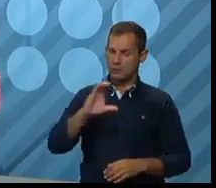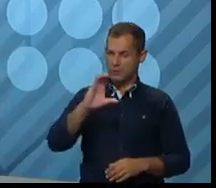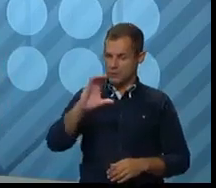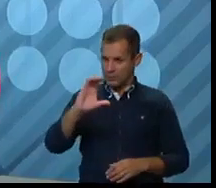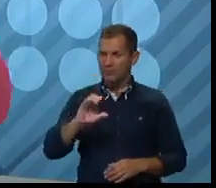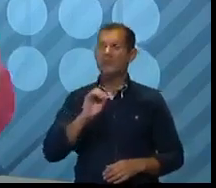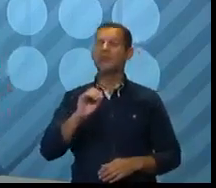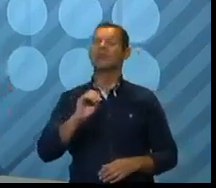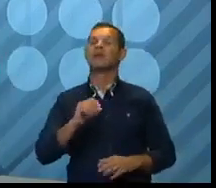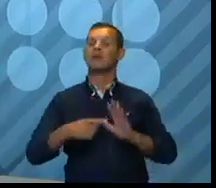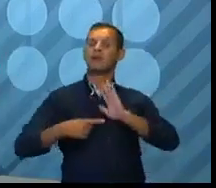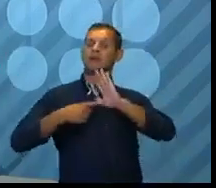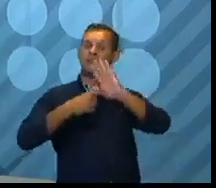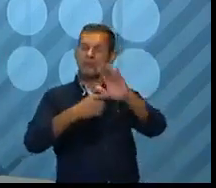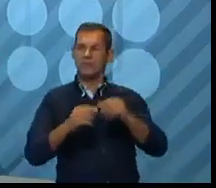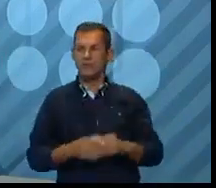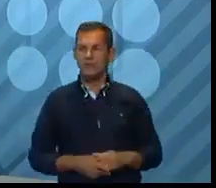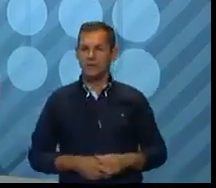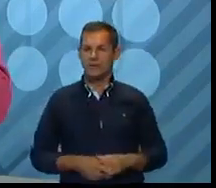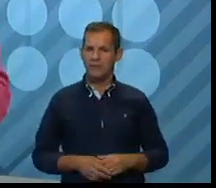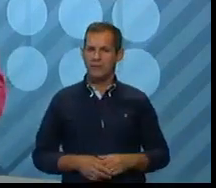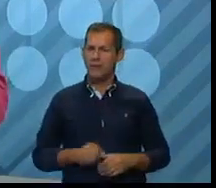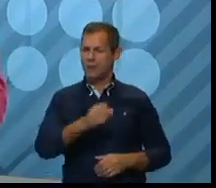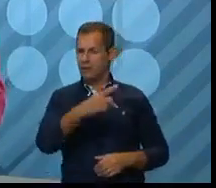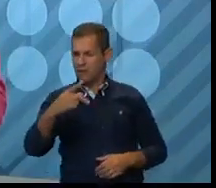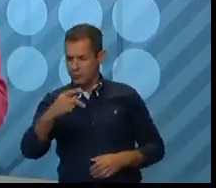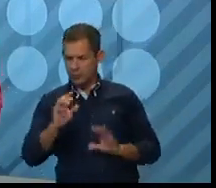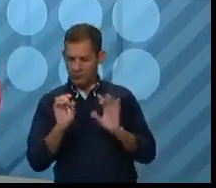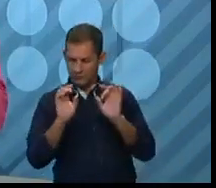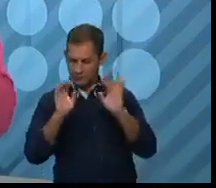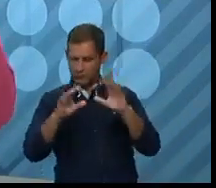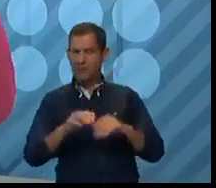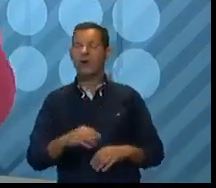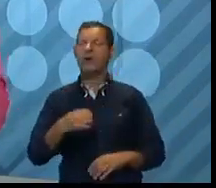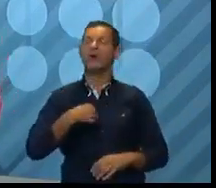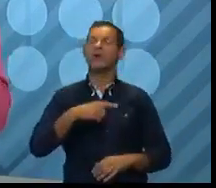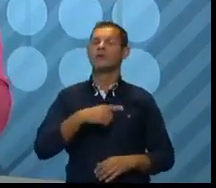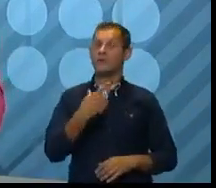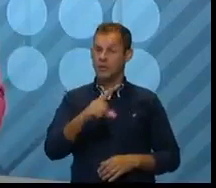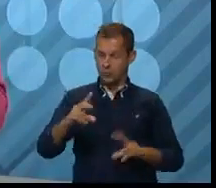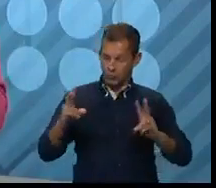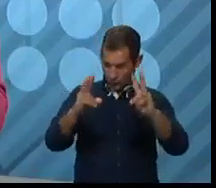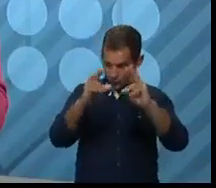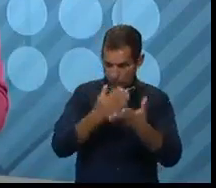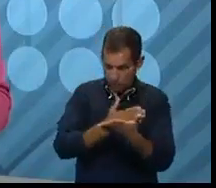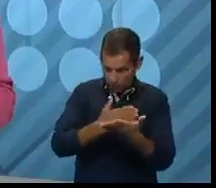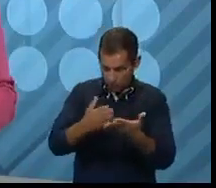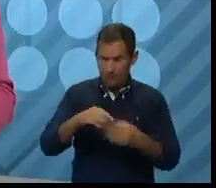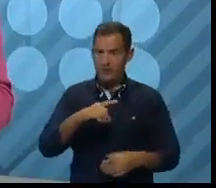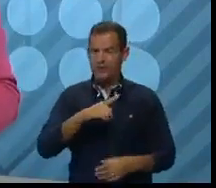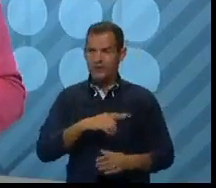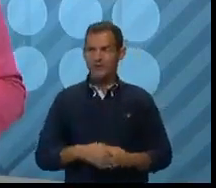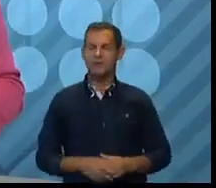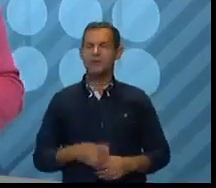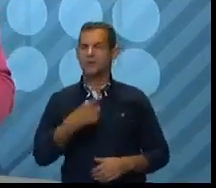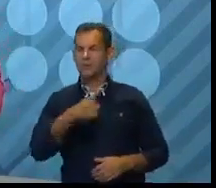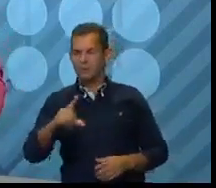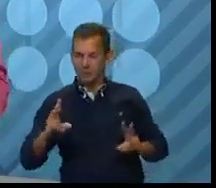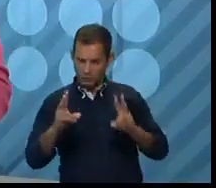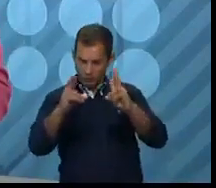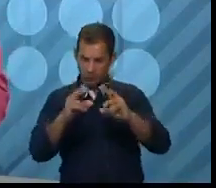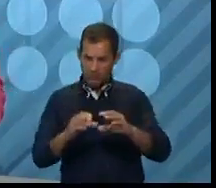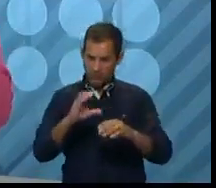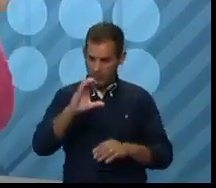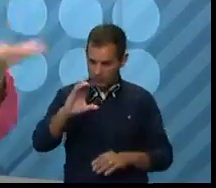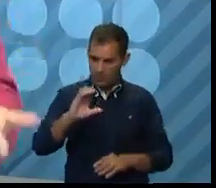c, que vai representar aquela situação em específico. Se eu tivesse um outro valor inicial, nós teríamos outro valor